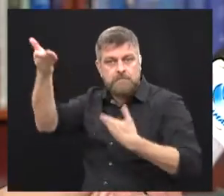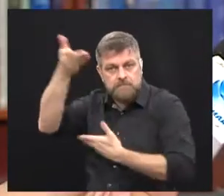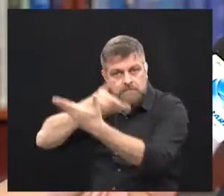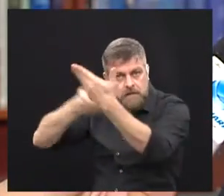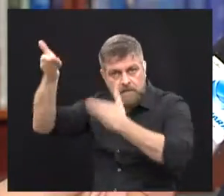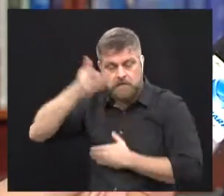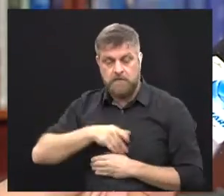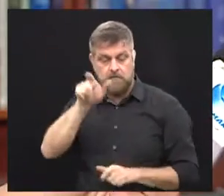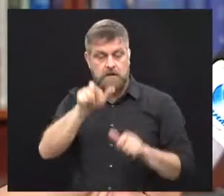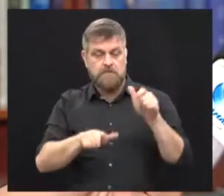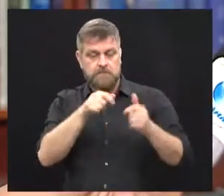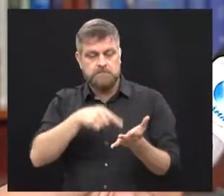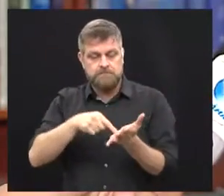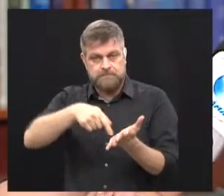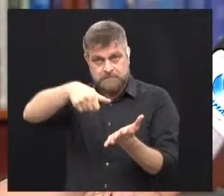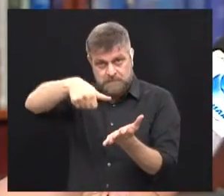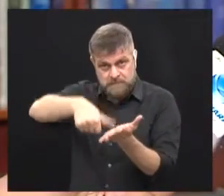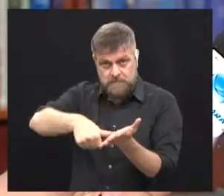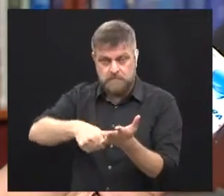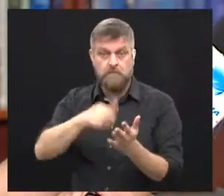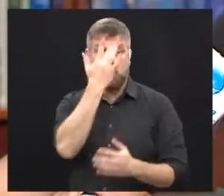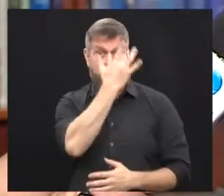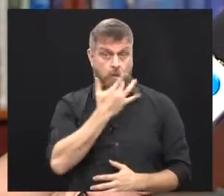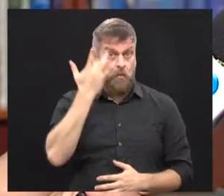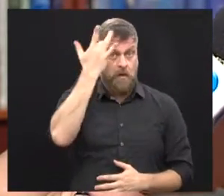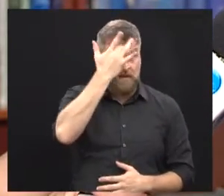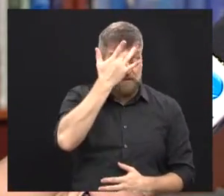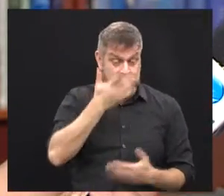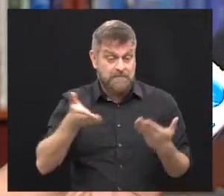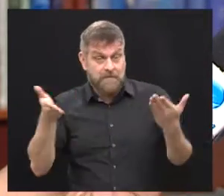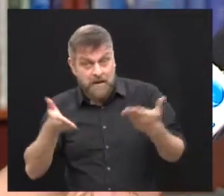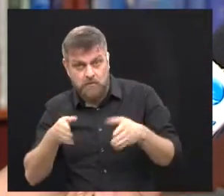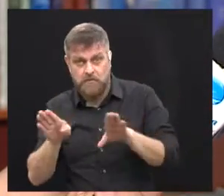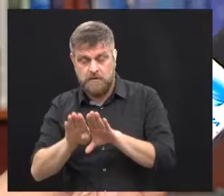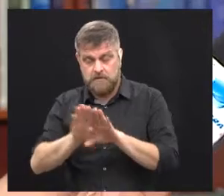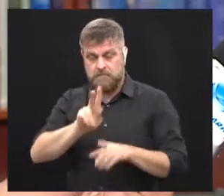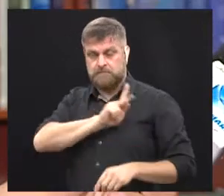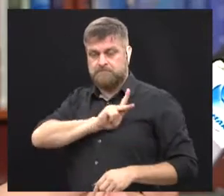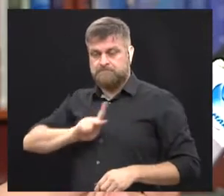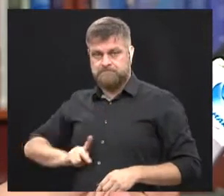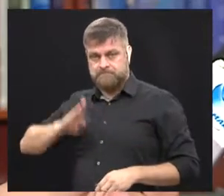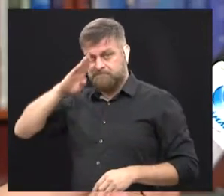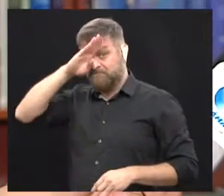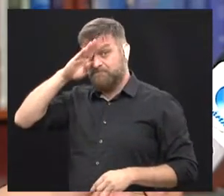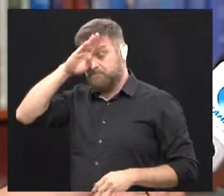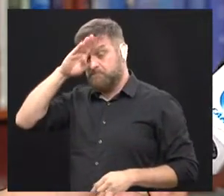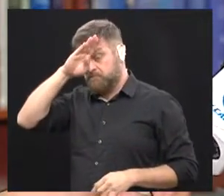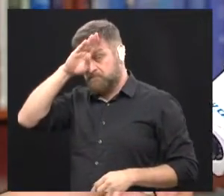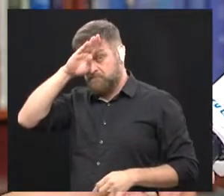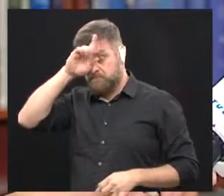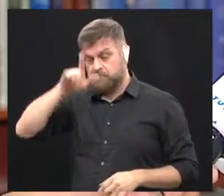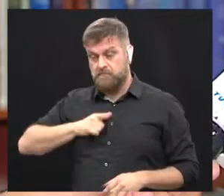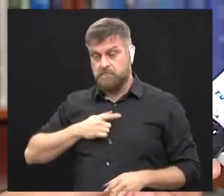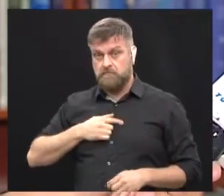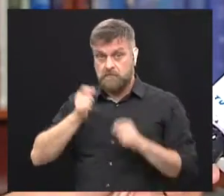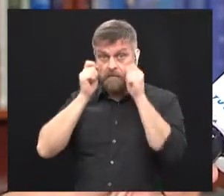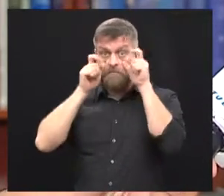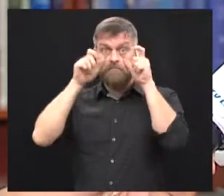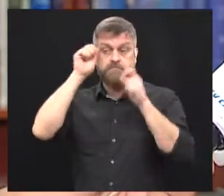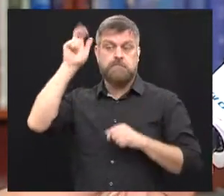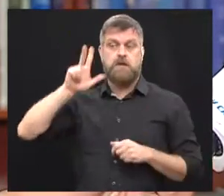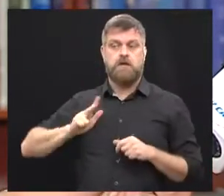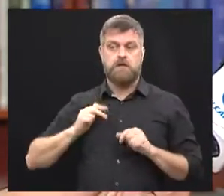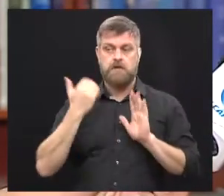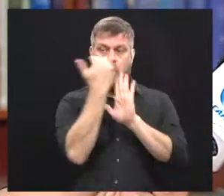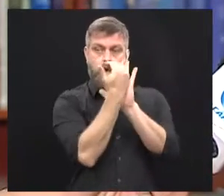né, não só do Haddad, mas agora do presidente eleito Bolsonaro, ficar de olho no plano de governo e